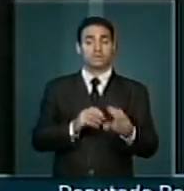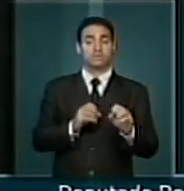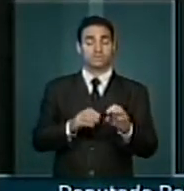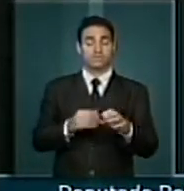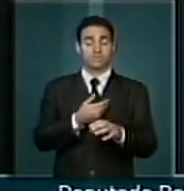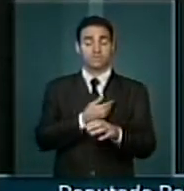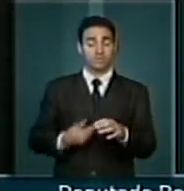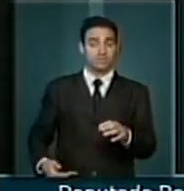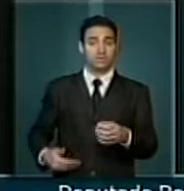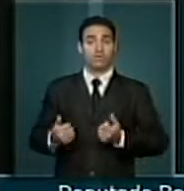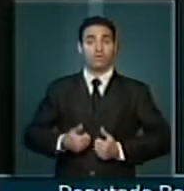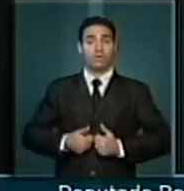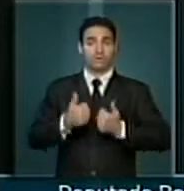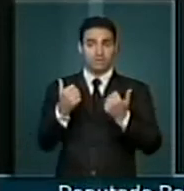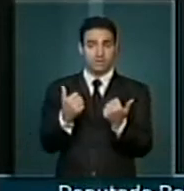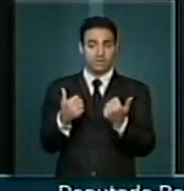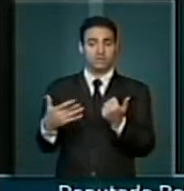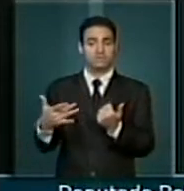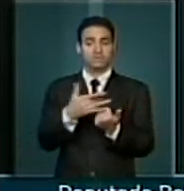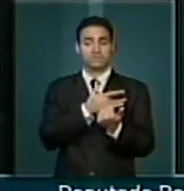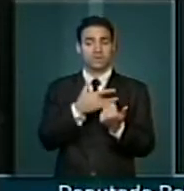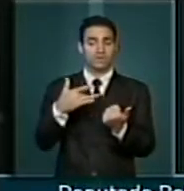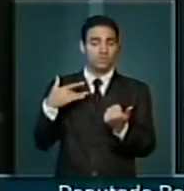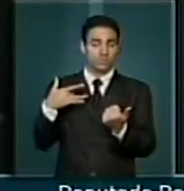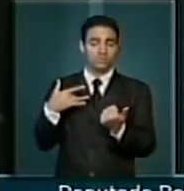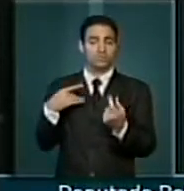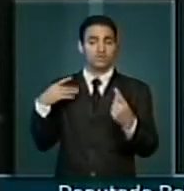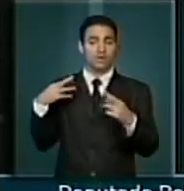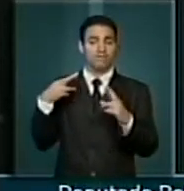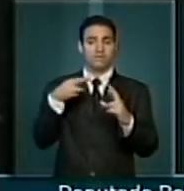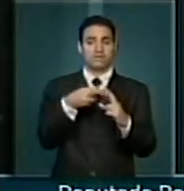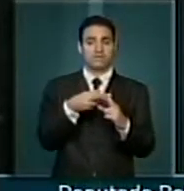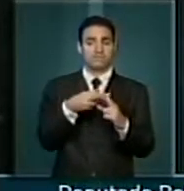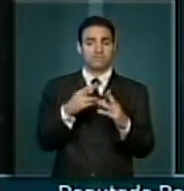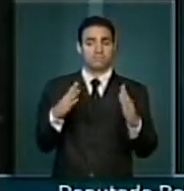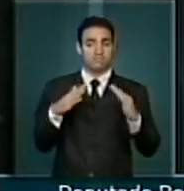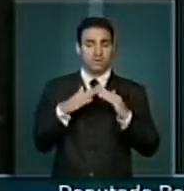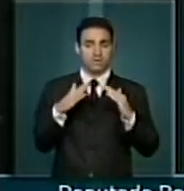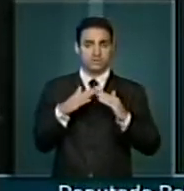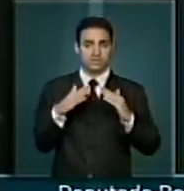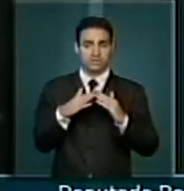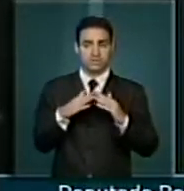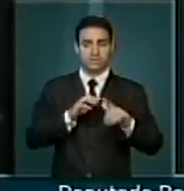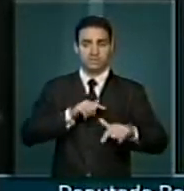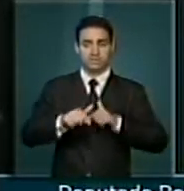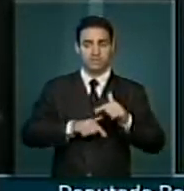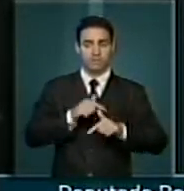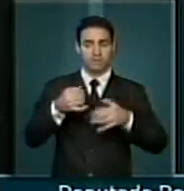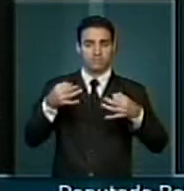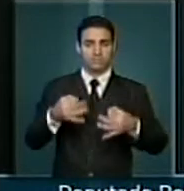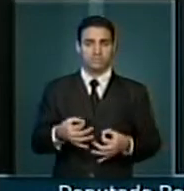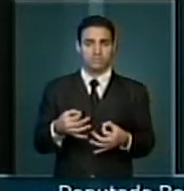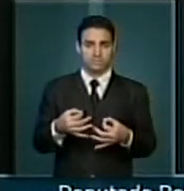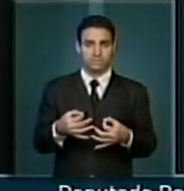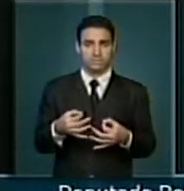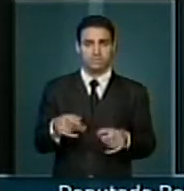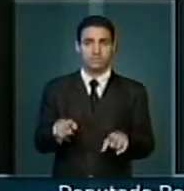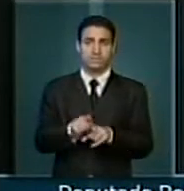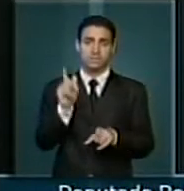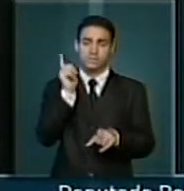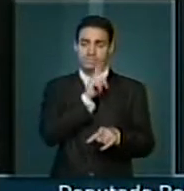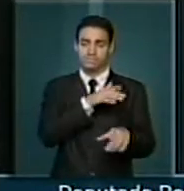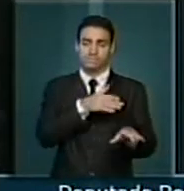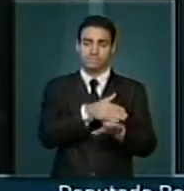de qualidade, saúde pública de referência, moradia, trabalho digno e acesso